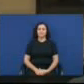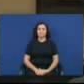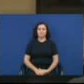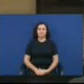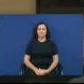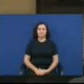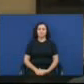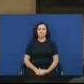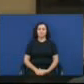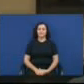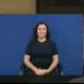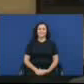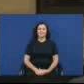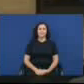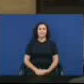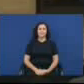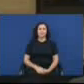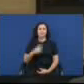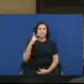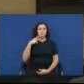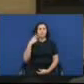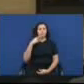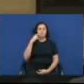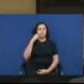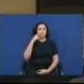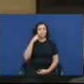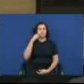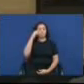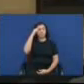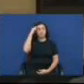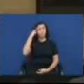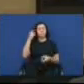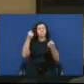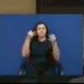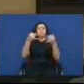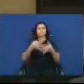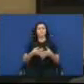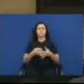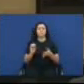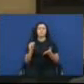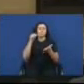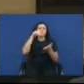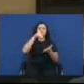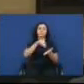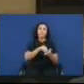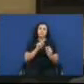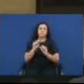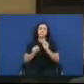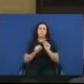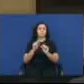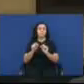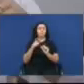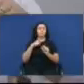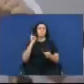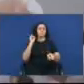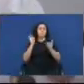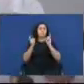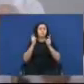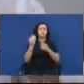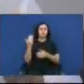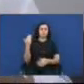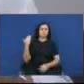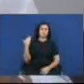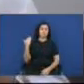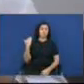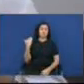Questão de ordem, excelência. Pela ordem, vereador Senhor Júlio. presidente, nobres pares públicos, presidente, só gostaria de deixar registrado, senhor presidente, eu tive uma reunião agora